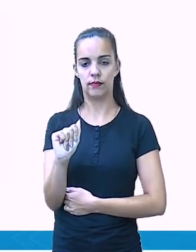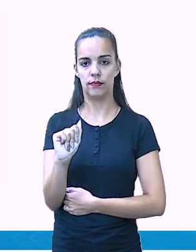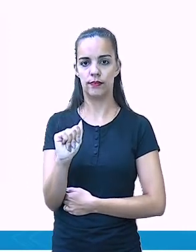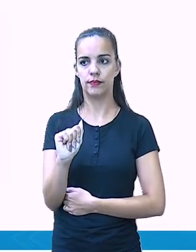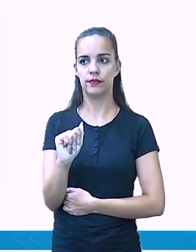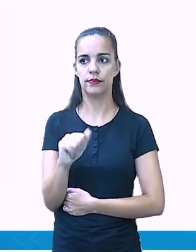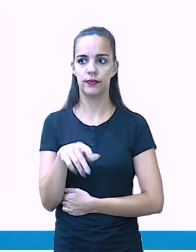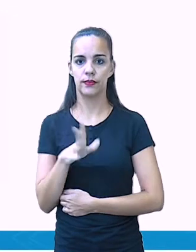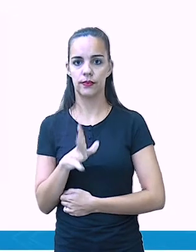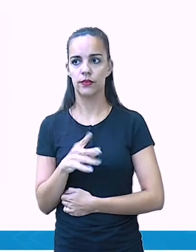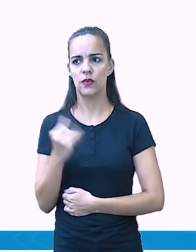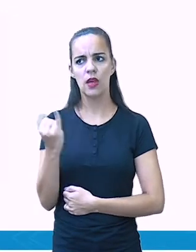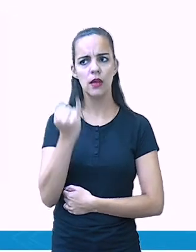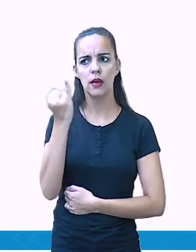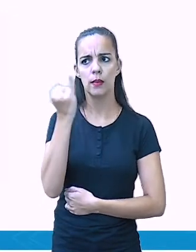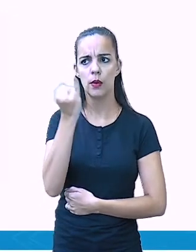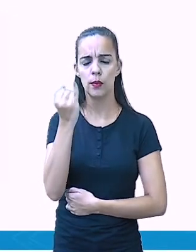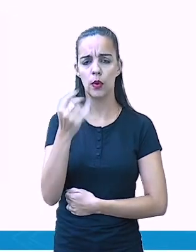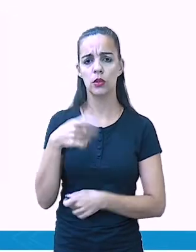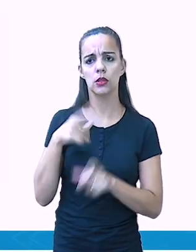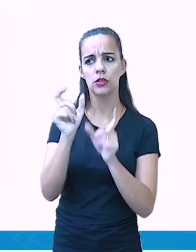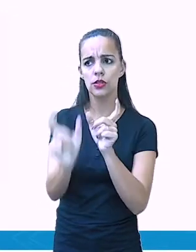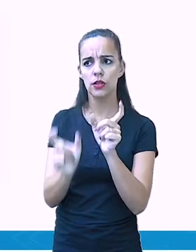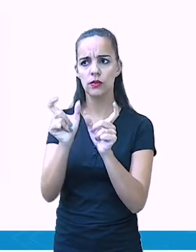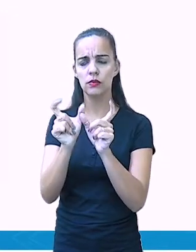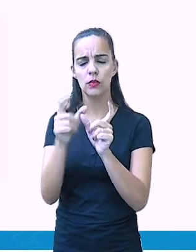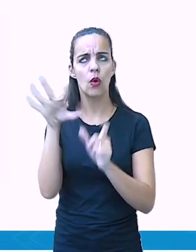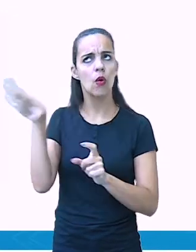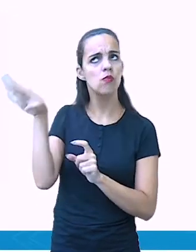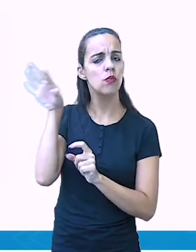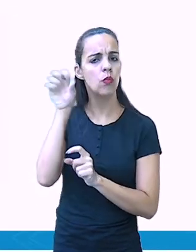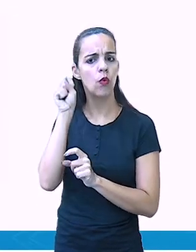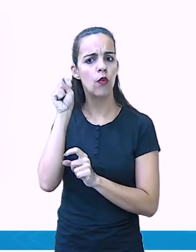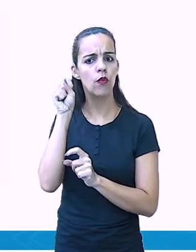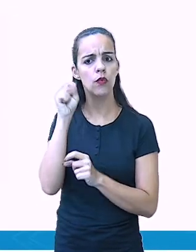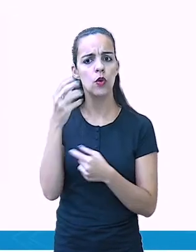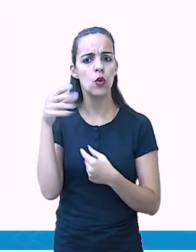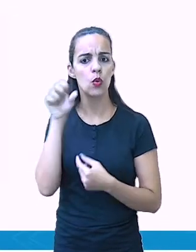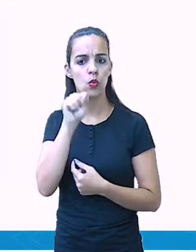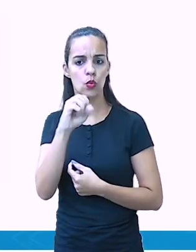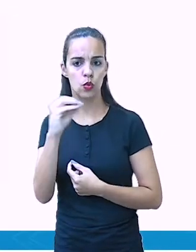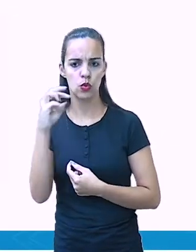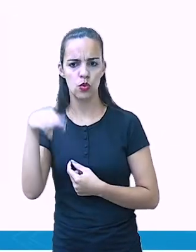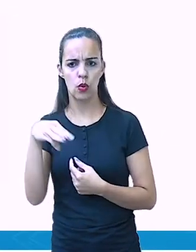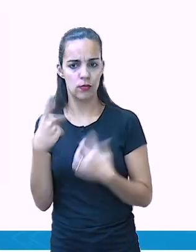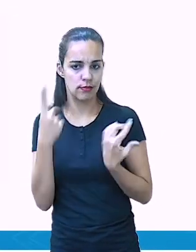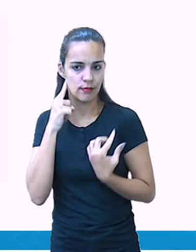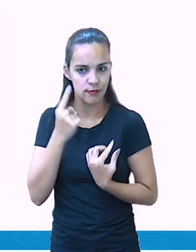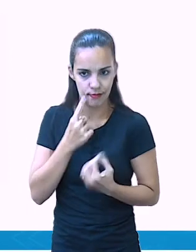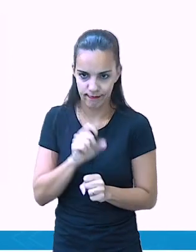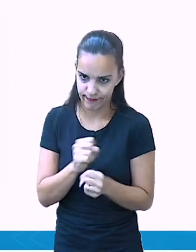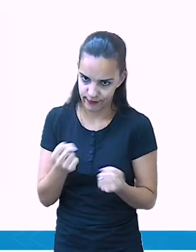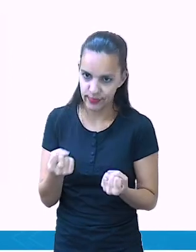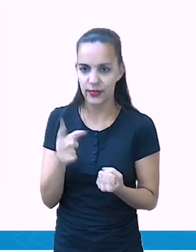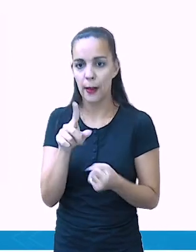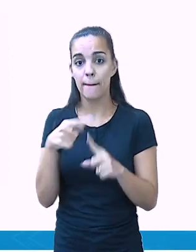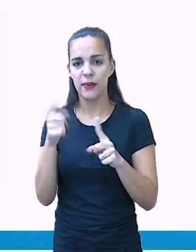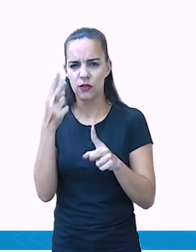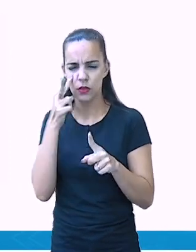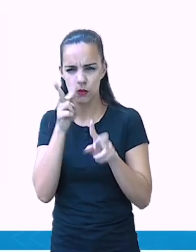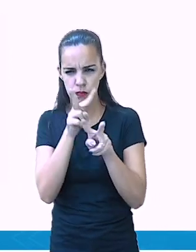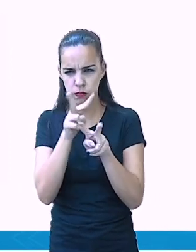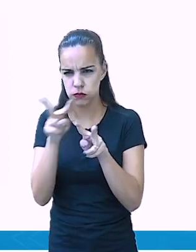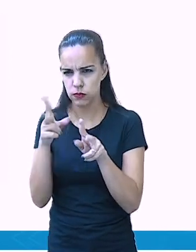na. Importante da sílaba você ouvir o som para você procurar. Então, por exemplo, se eu falei ba,